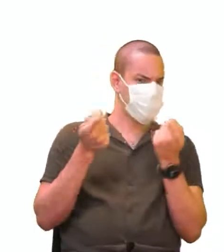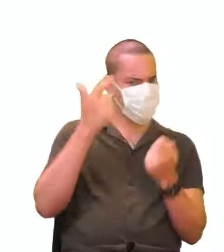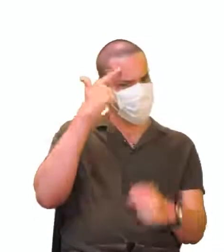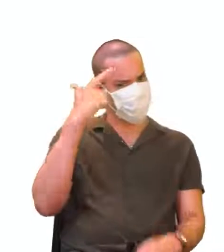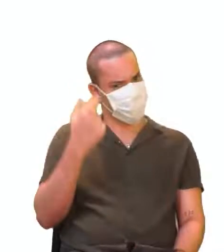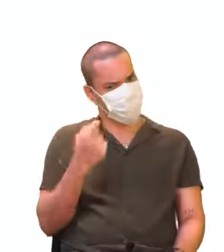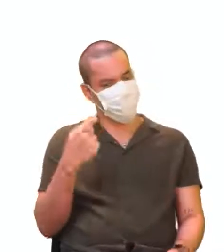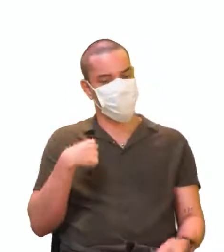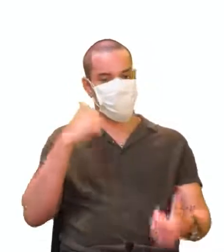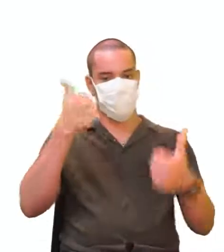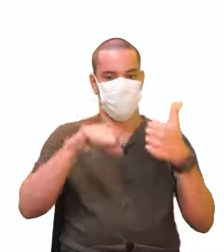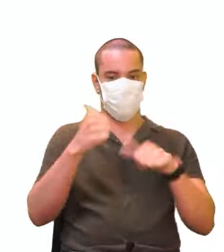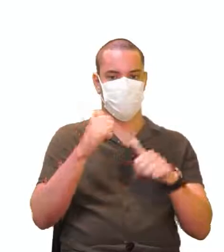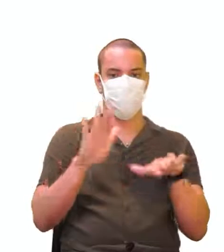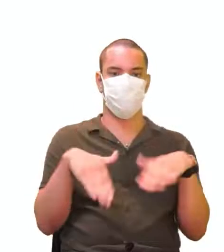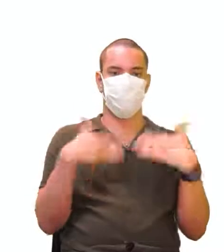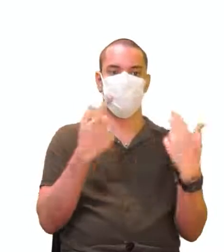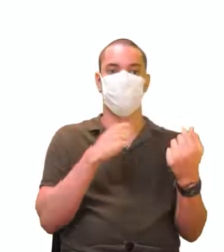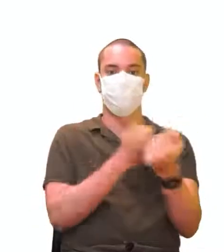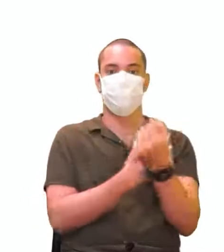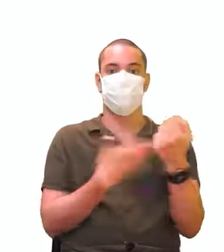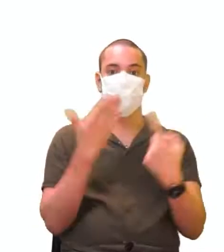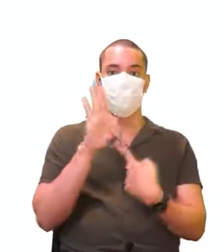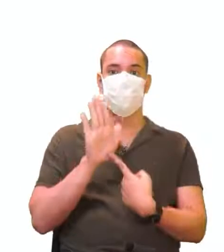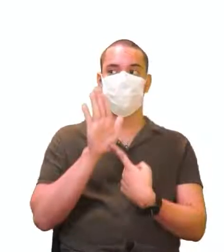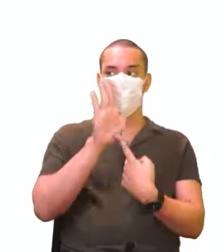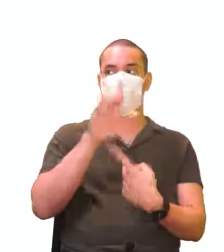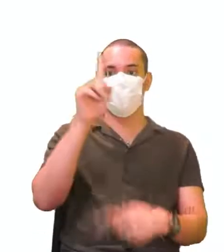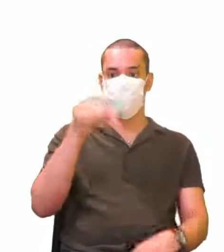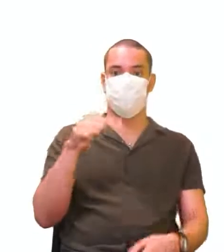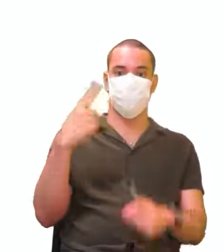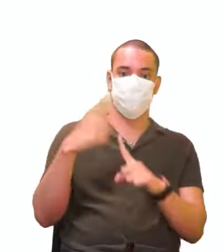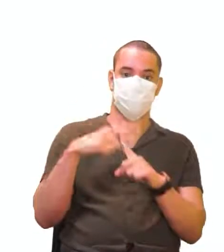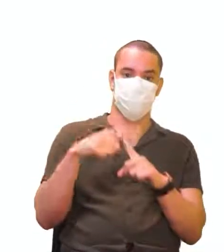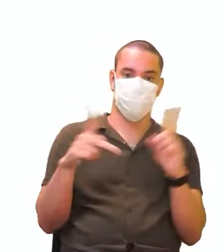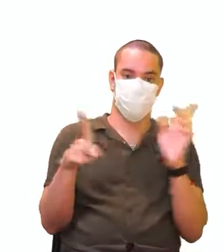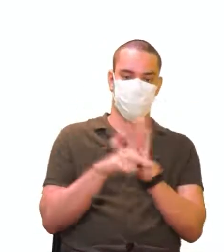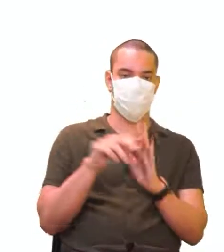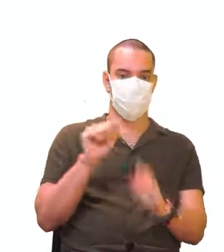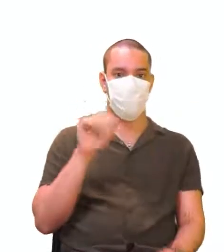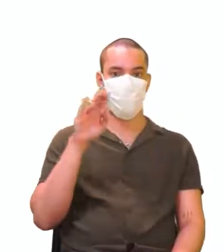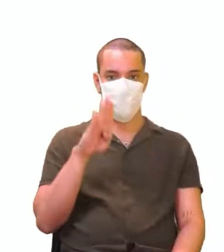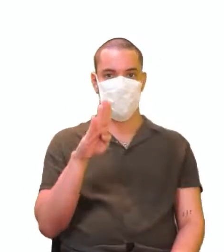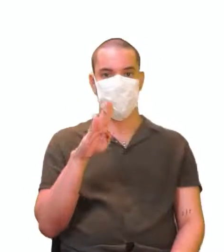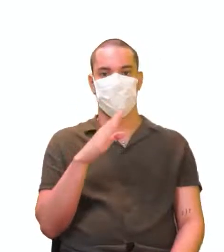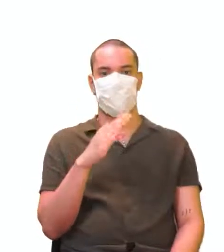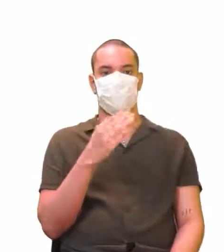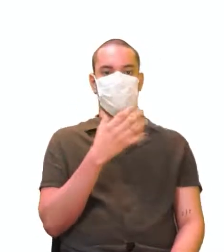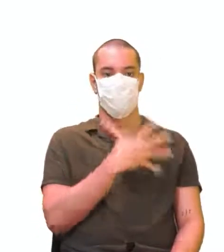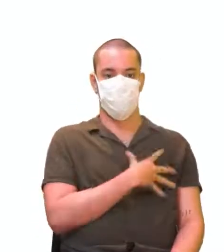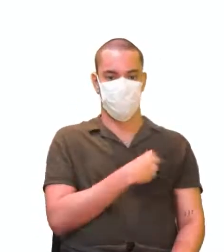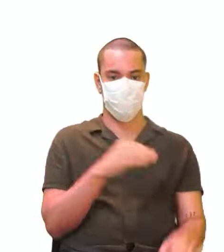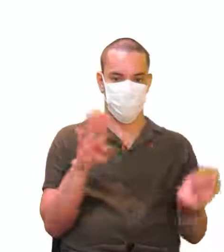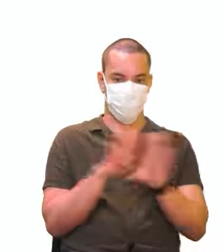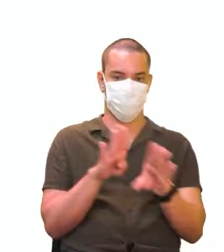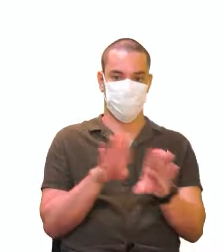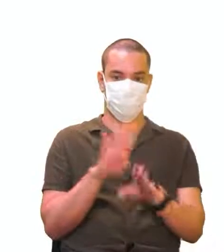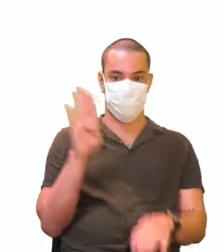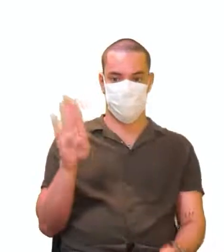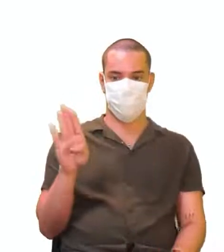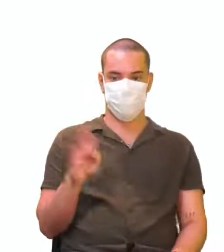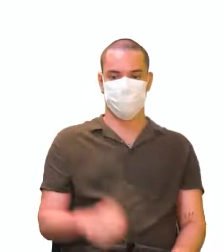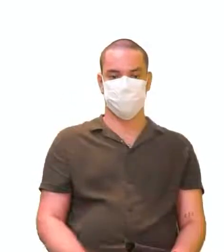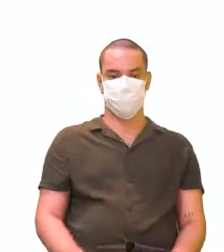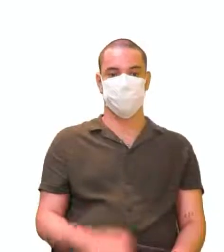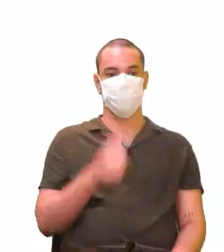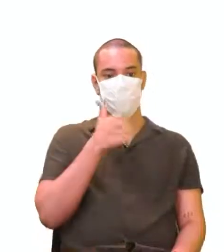aí analise o sangue que revelou que era do tipo sanguíneo AB, o filho do tipo sanguíneo B.